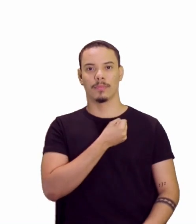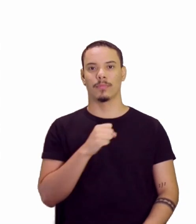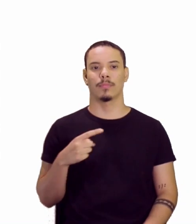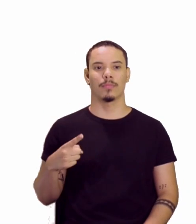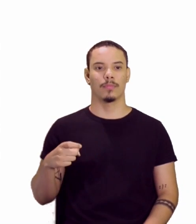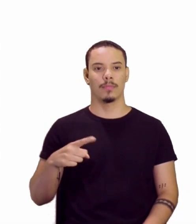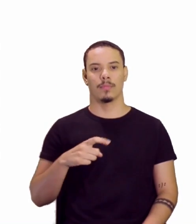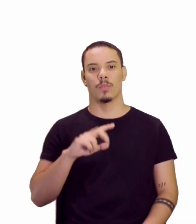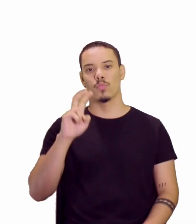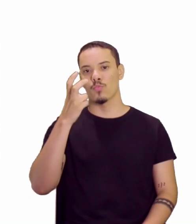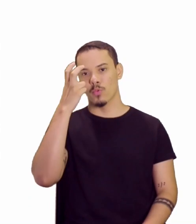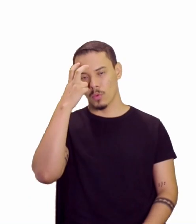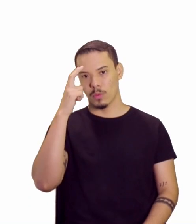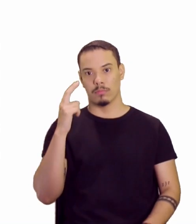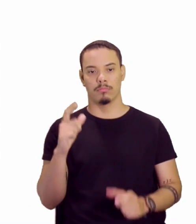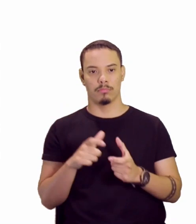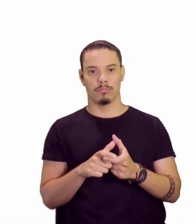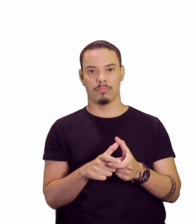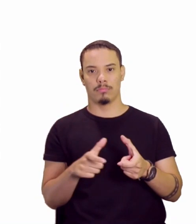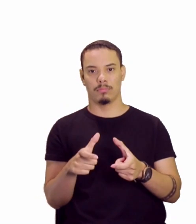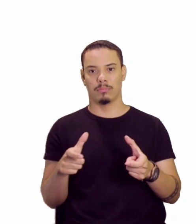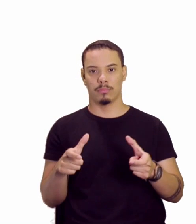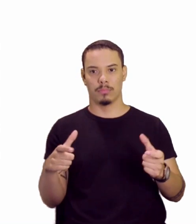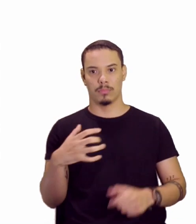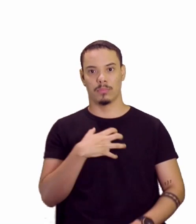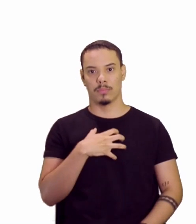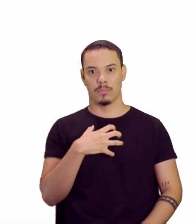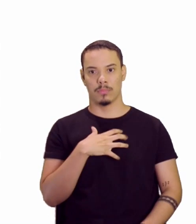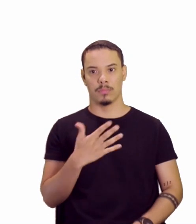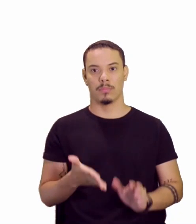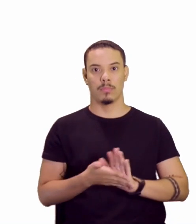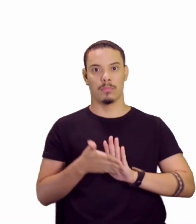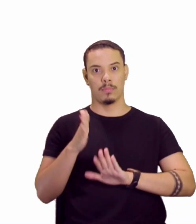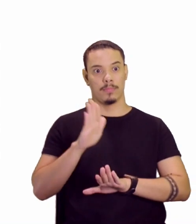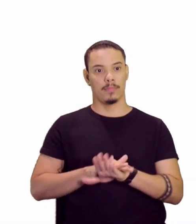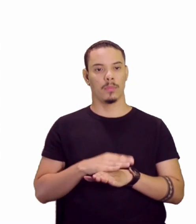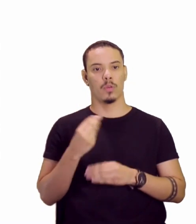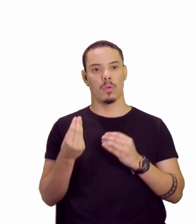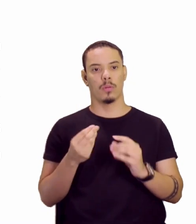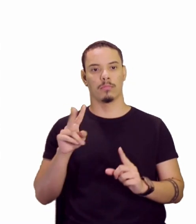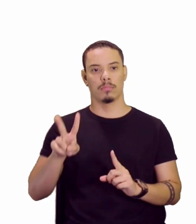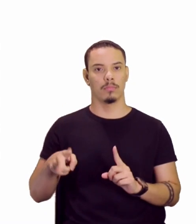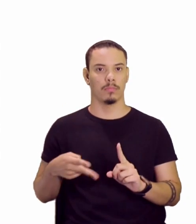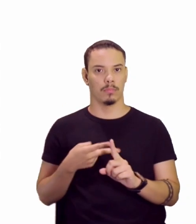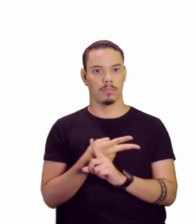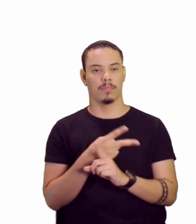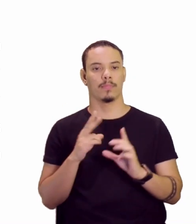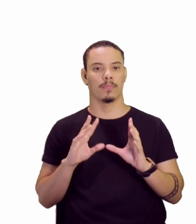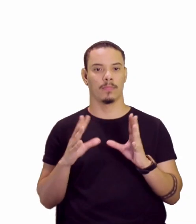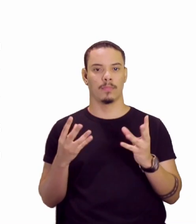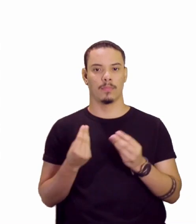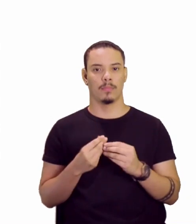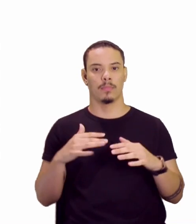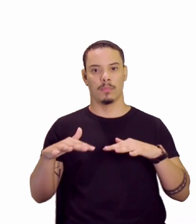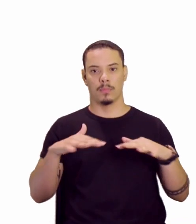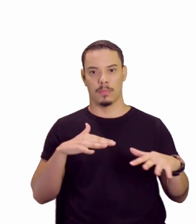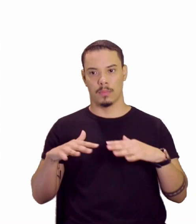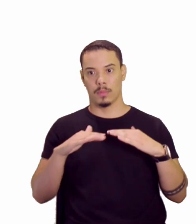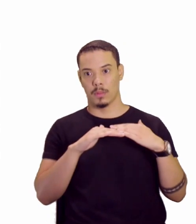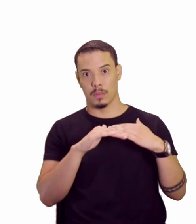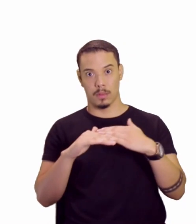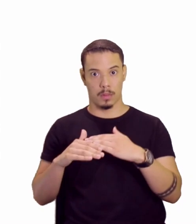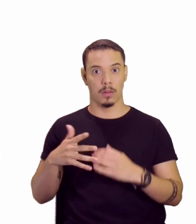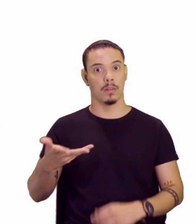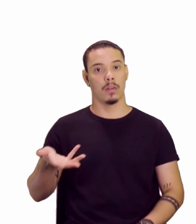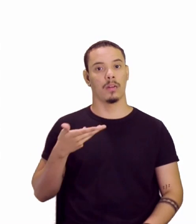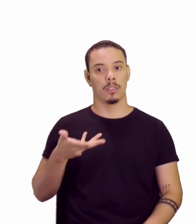bactérias em uma cultura cresce de modo análogo ao deslocamento de uma partícula em movimento